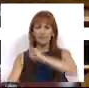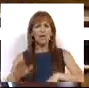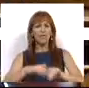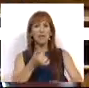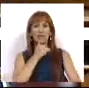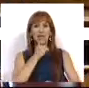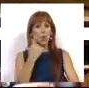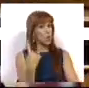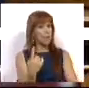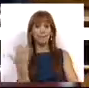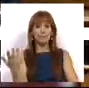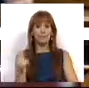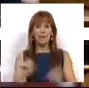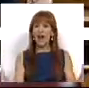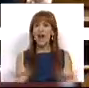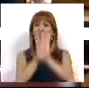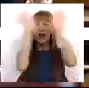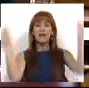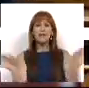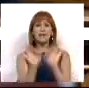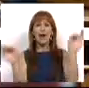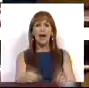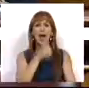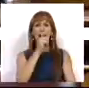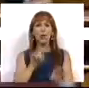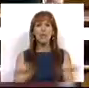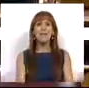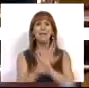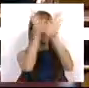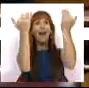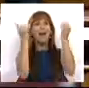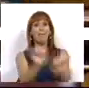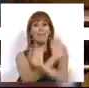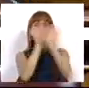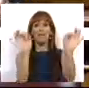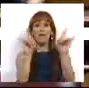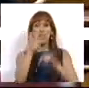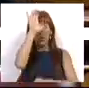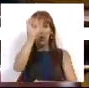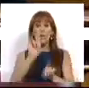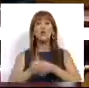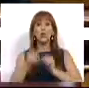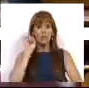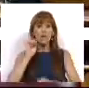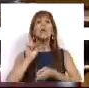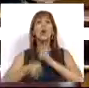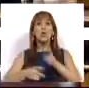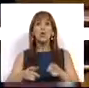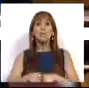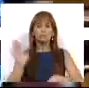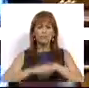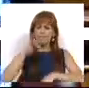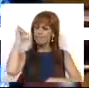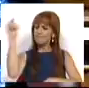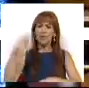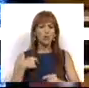tomarem uma medida clarinha como a água, com uma aclaração perfeita de que este Governo, aquilo que merece de facto, é ir para a